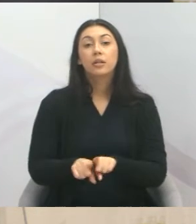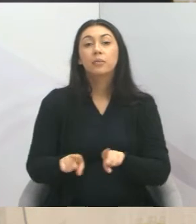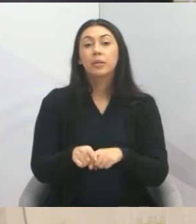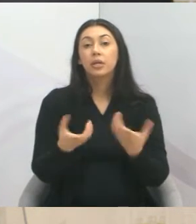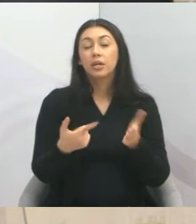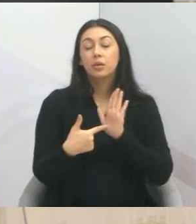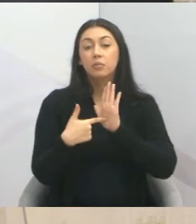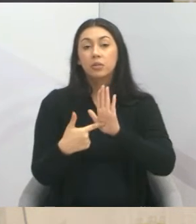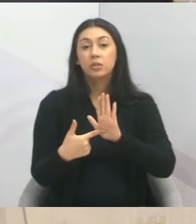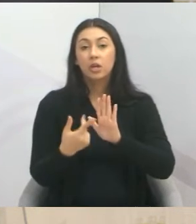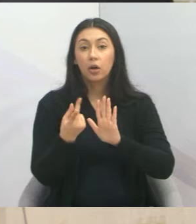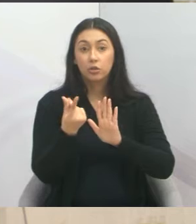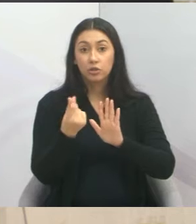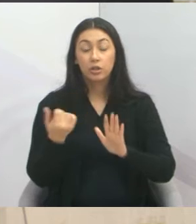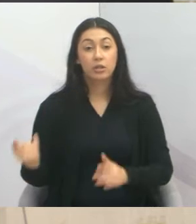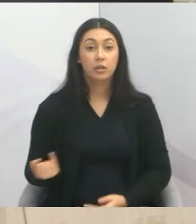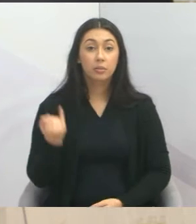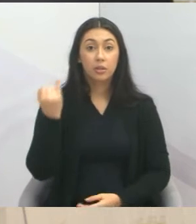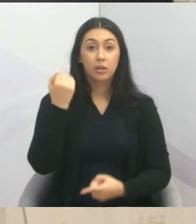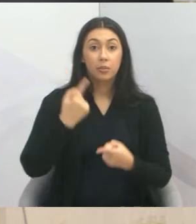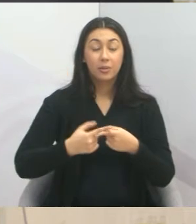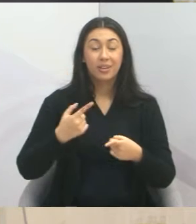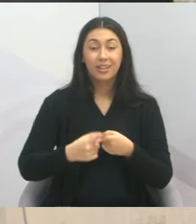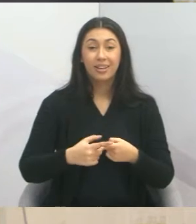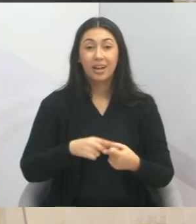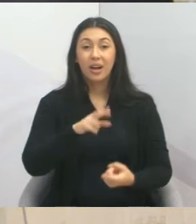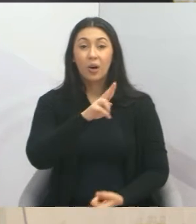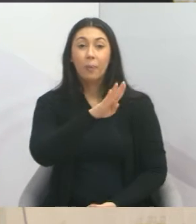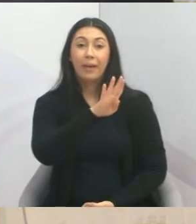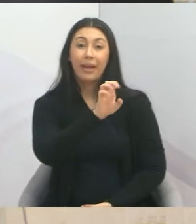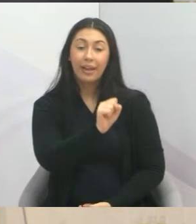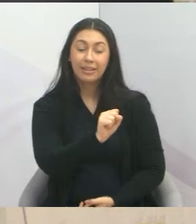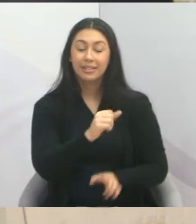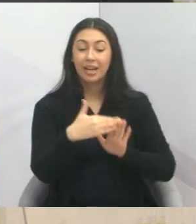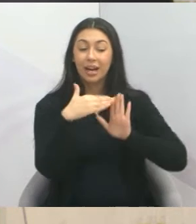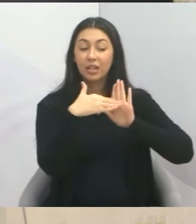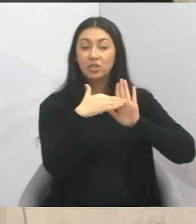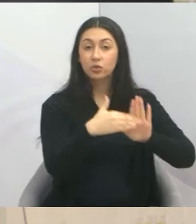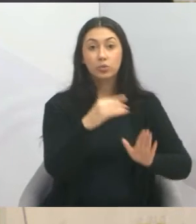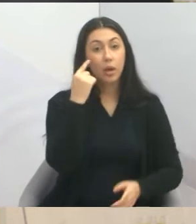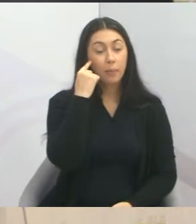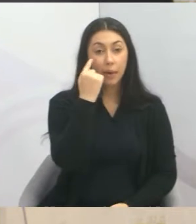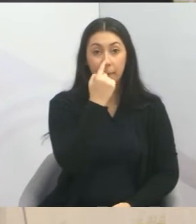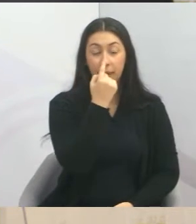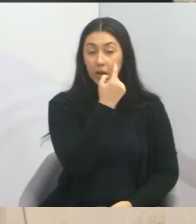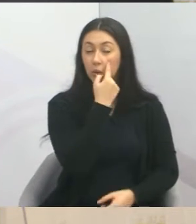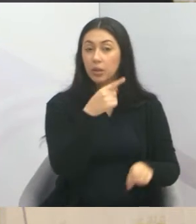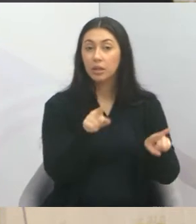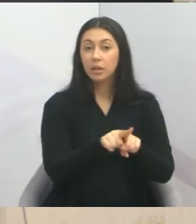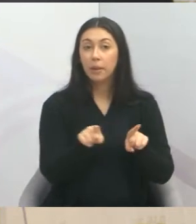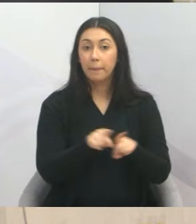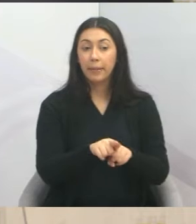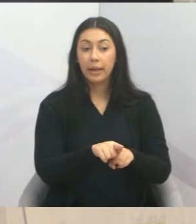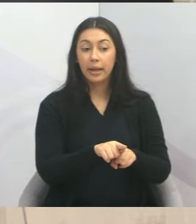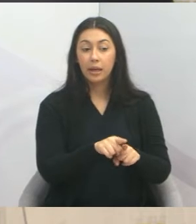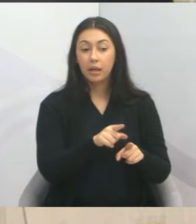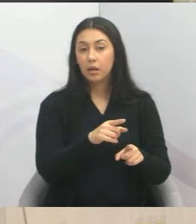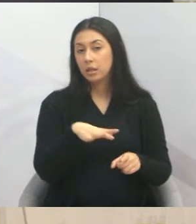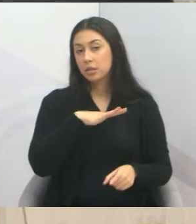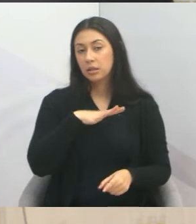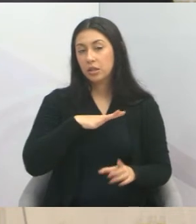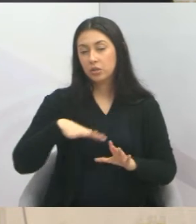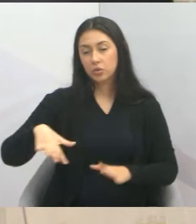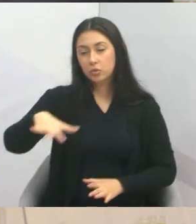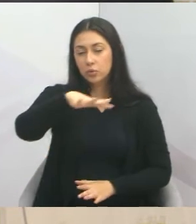importância dessa emenda considerando que a referida unidade de saúde atende não só a população da região do Parque Melo como todo o município de